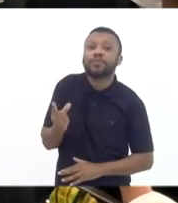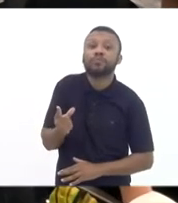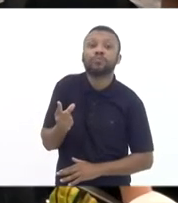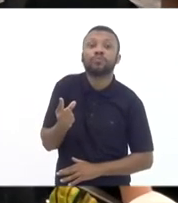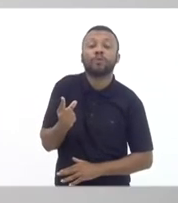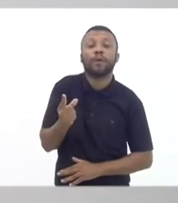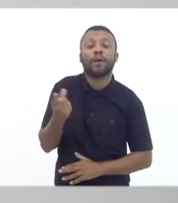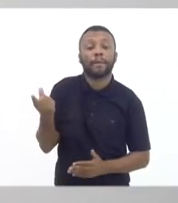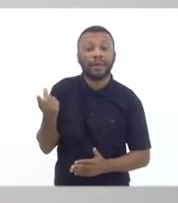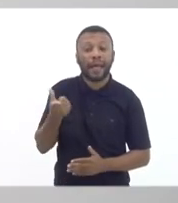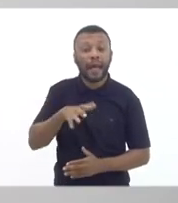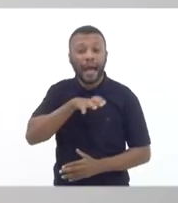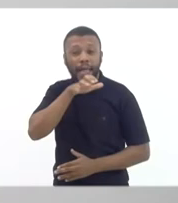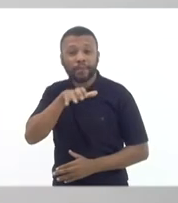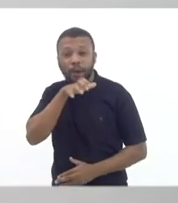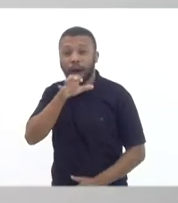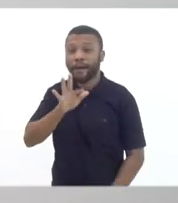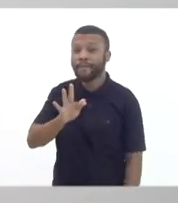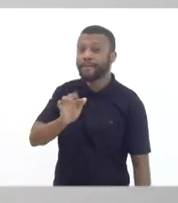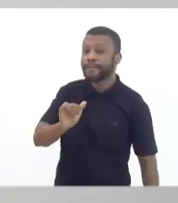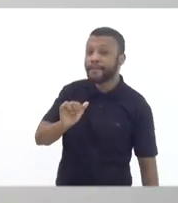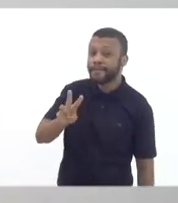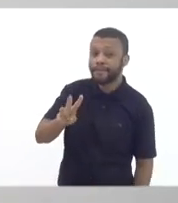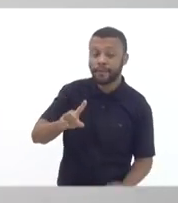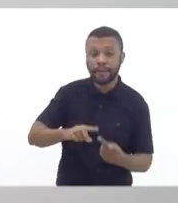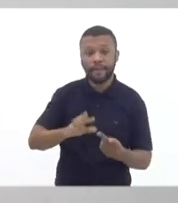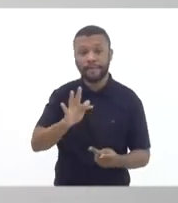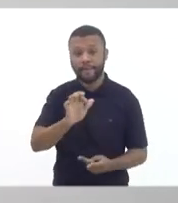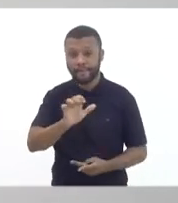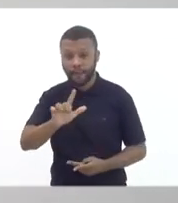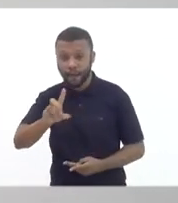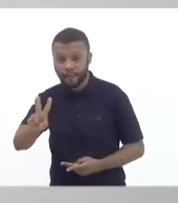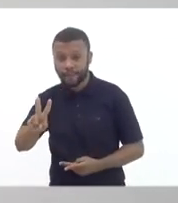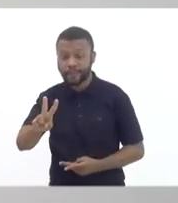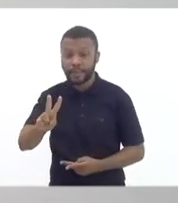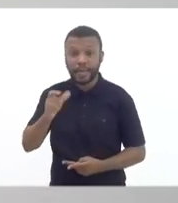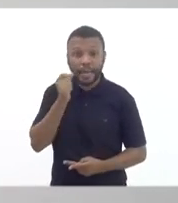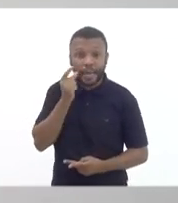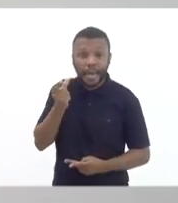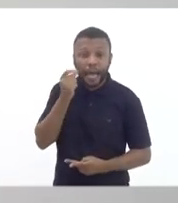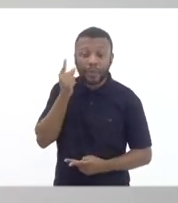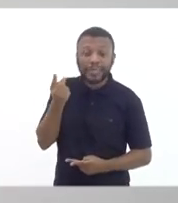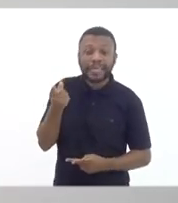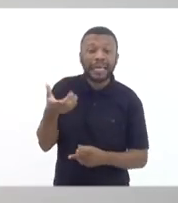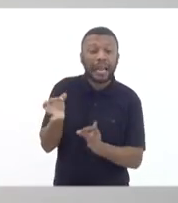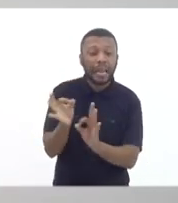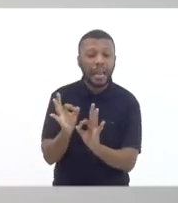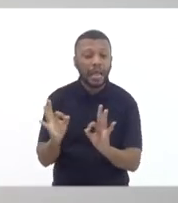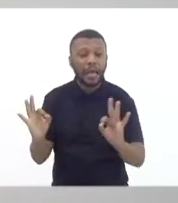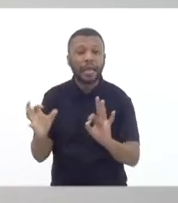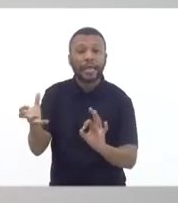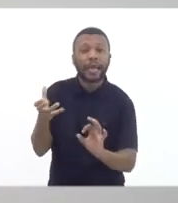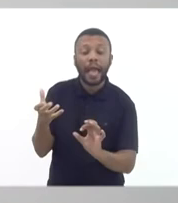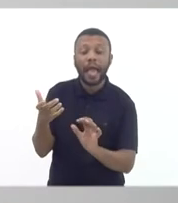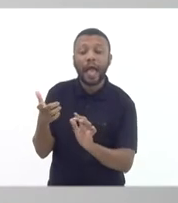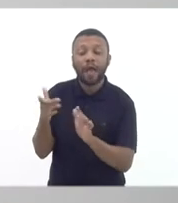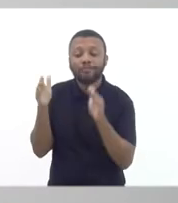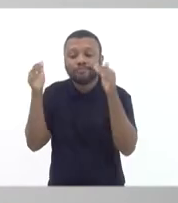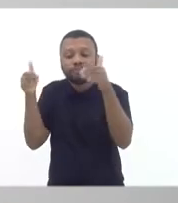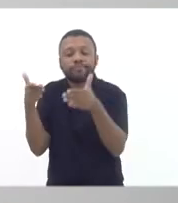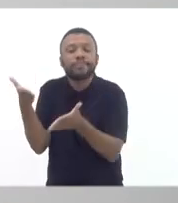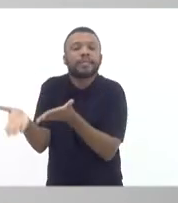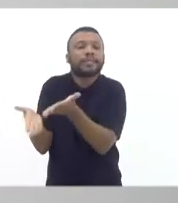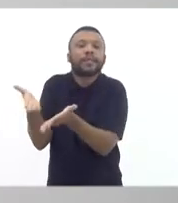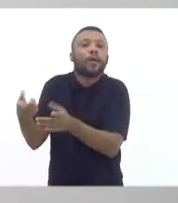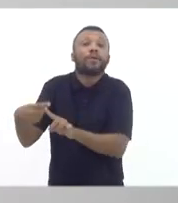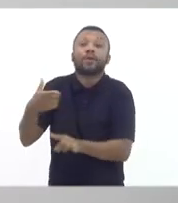FIV, felves, animais, gatos, que ninguém quer trabalhar. Sabe por quê? Porque são animais